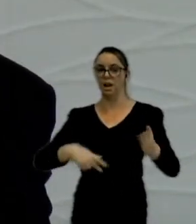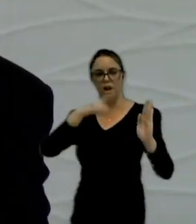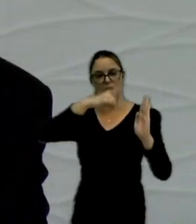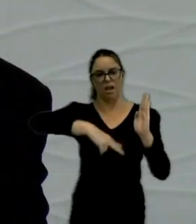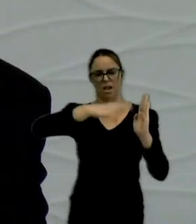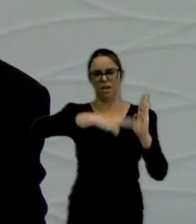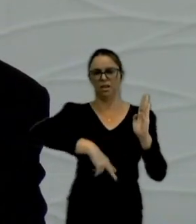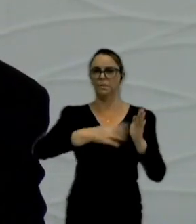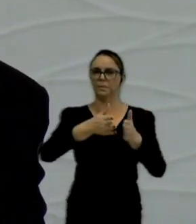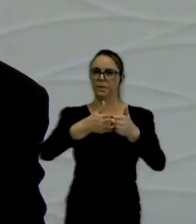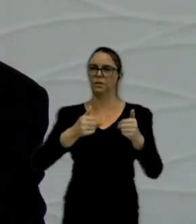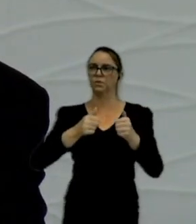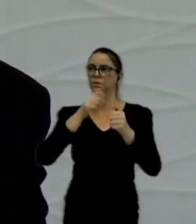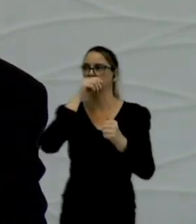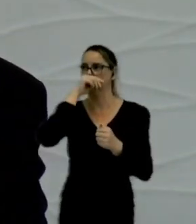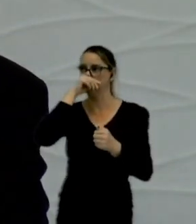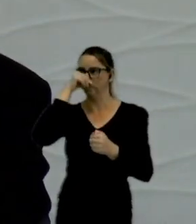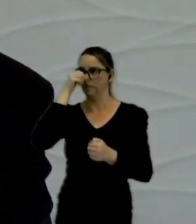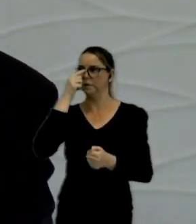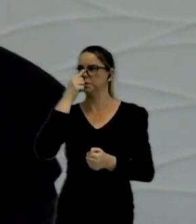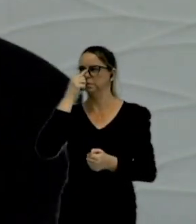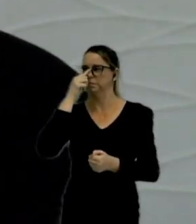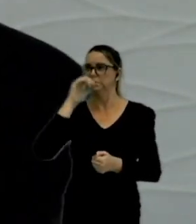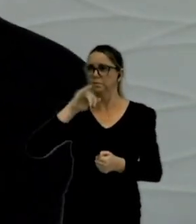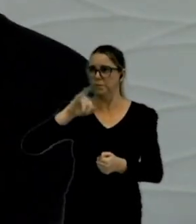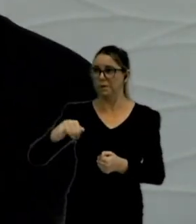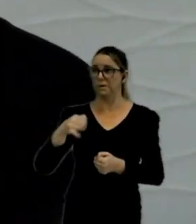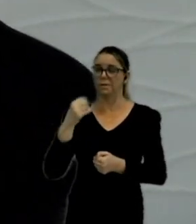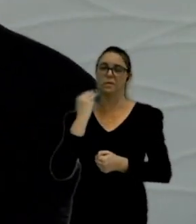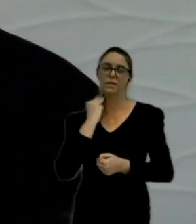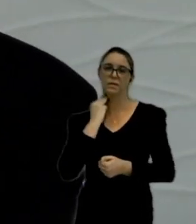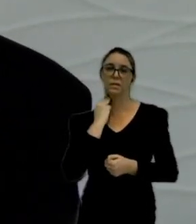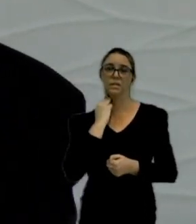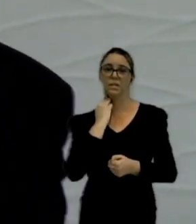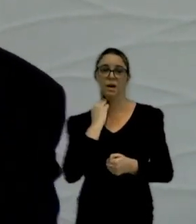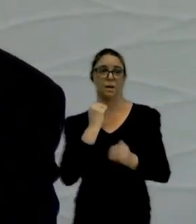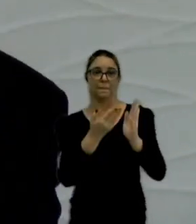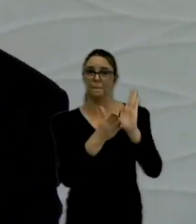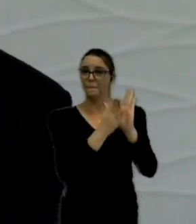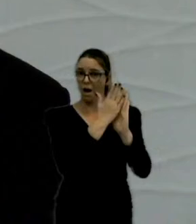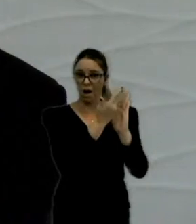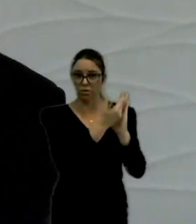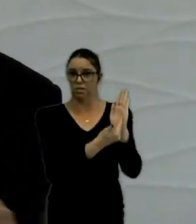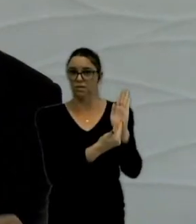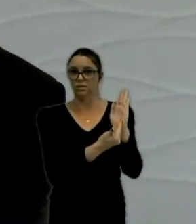requerimento. João Medeiros está fora de porta porque está ausente da reunião.